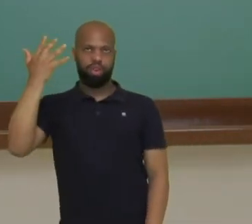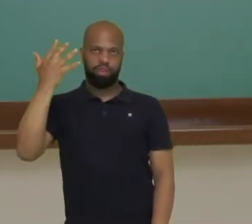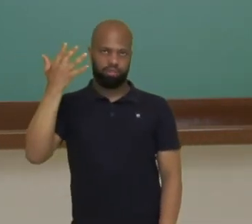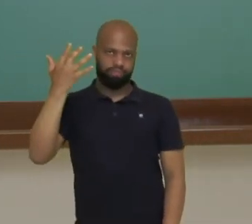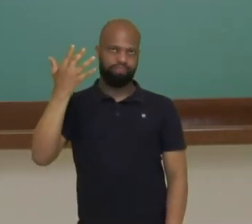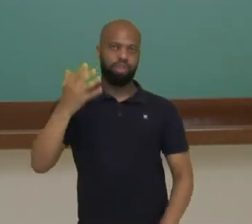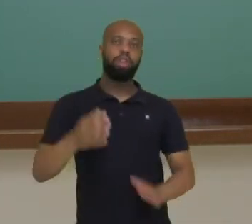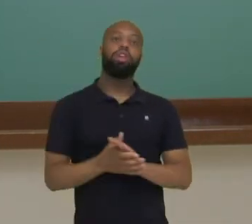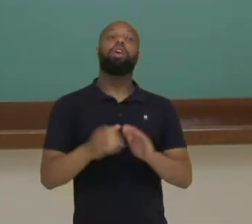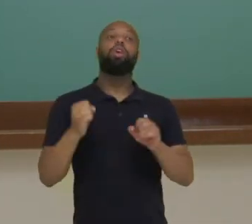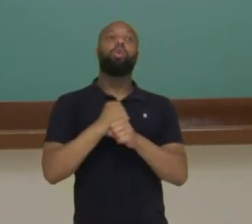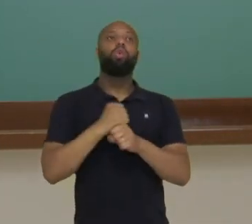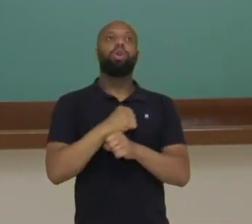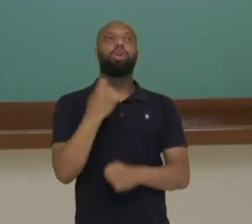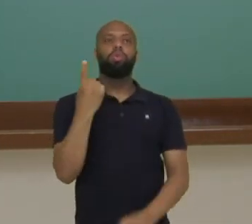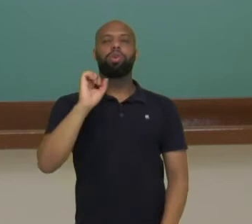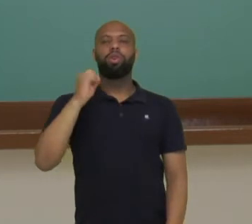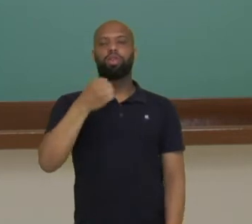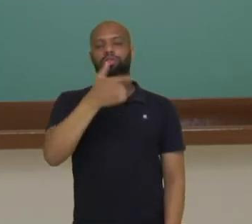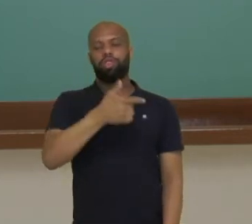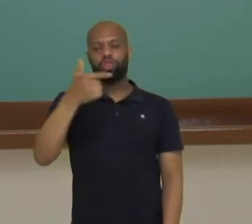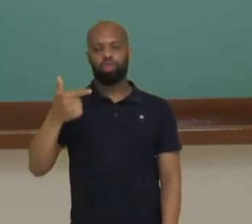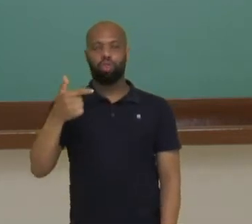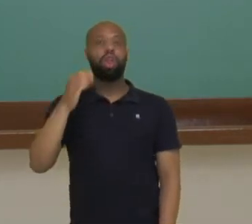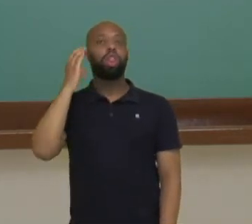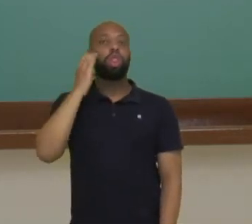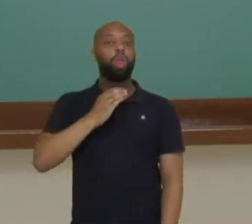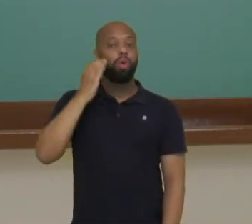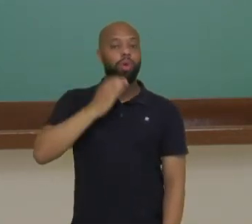Em 1822, Dom Pedro